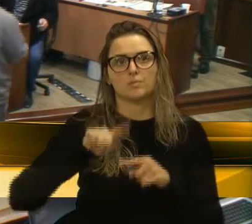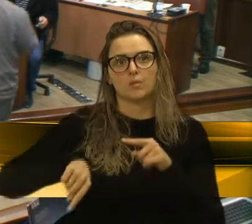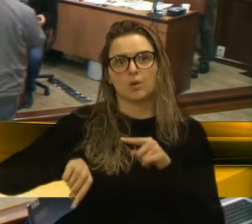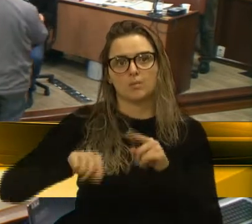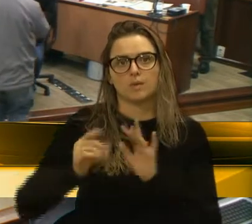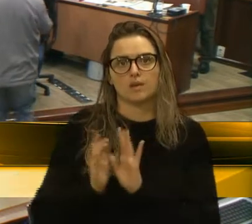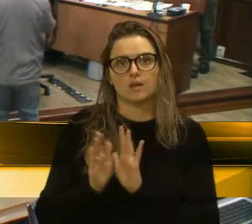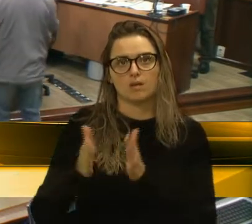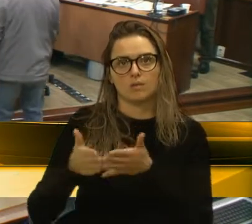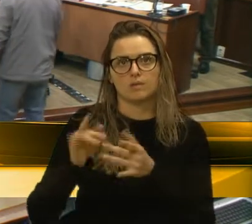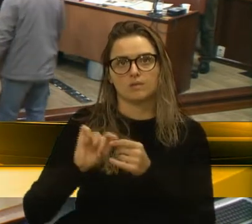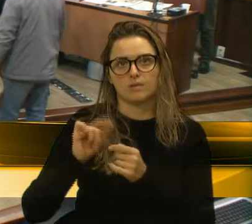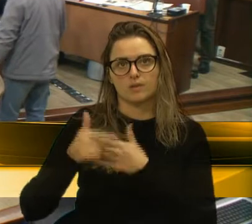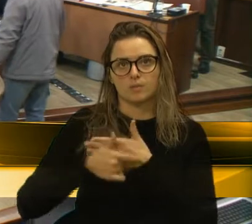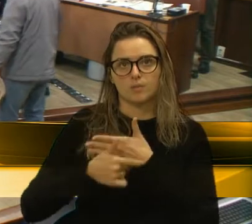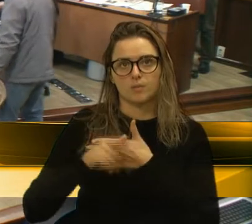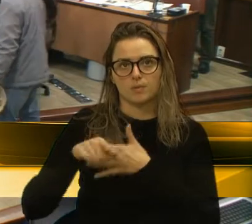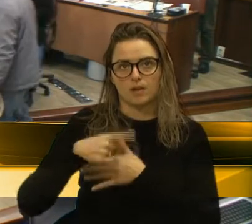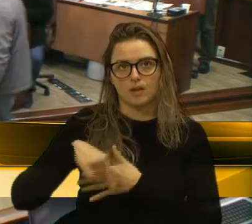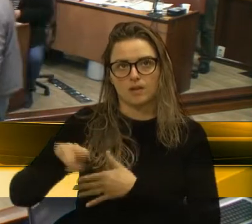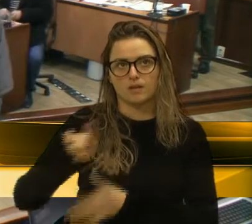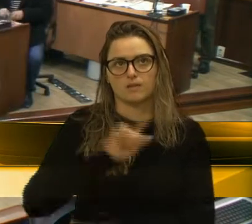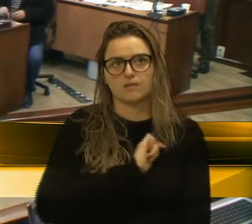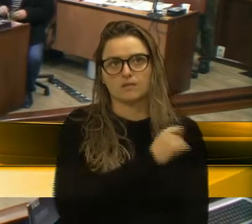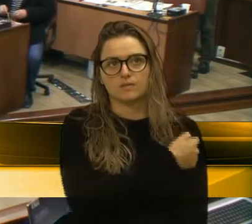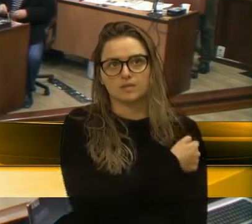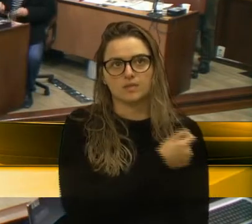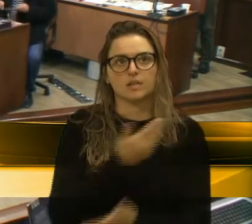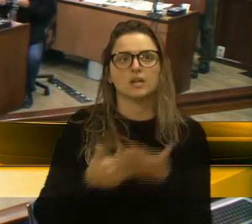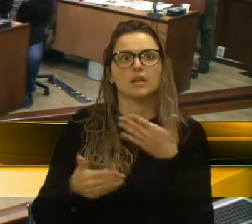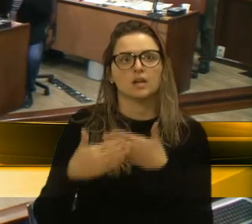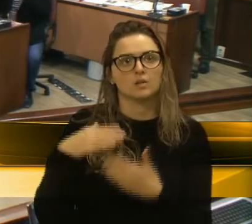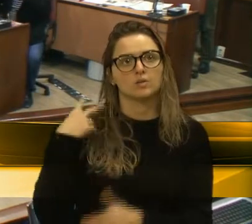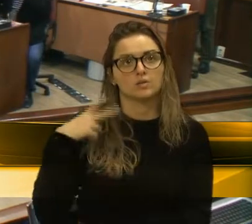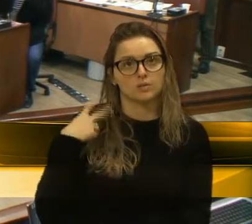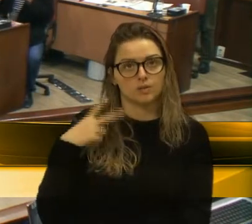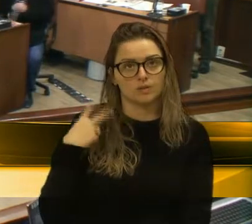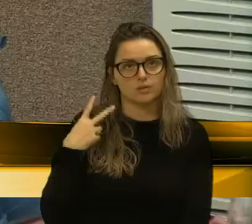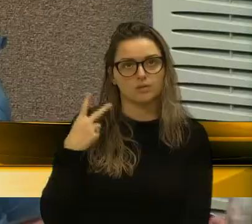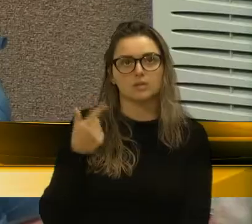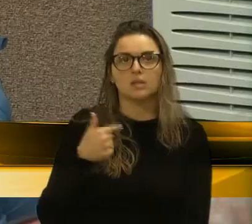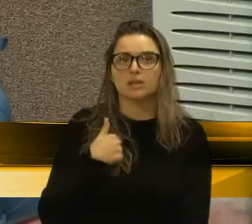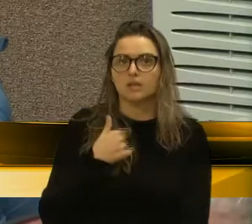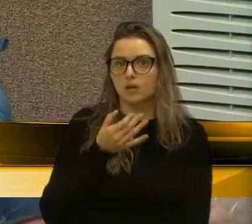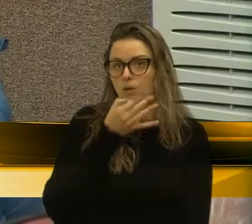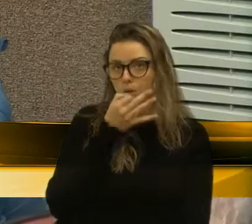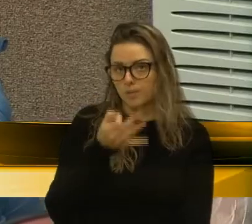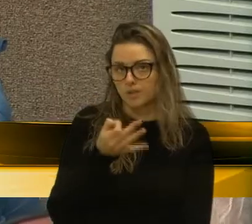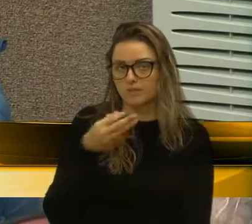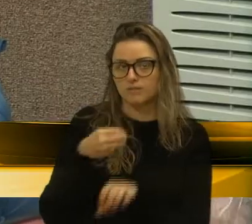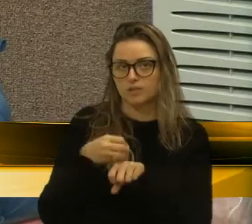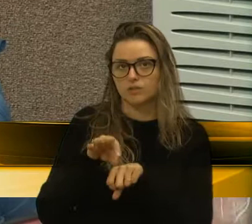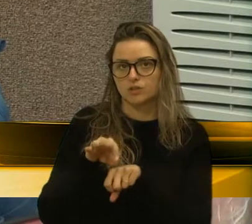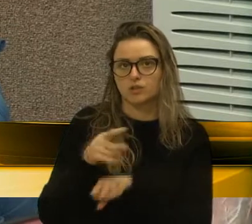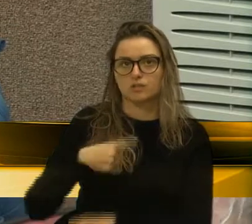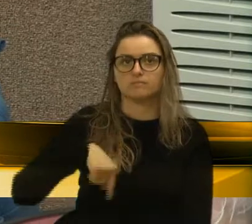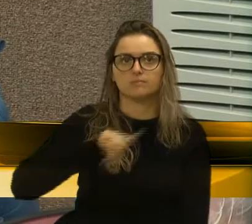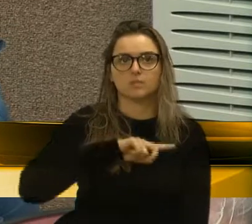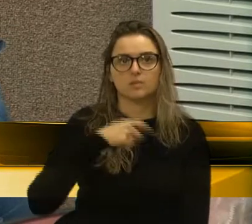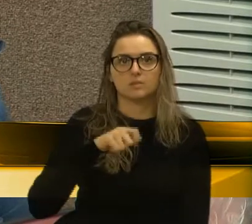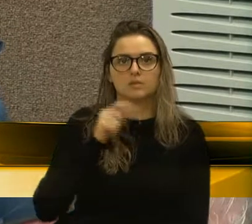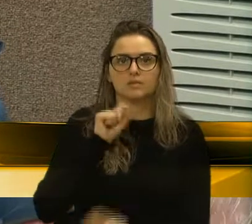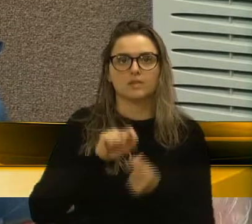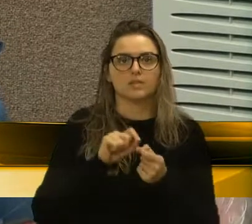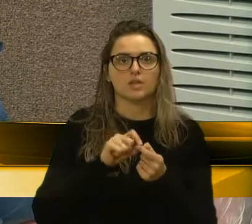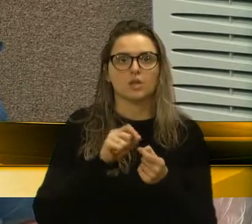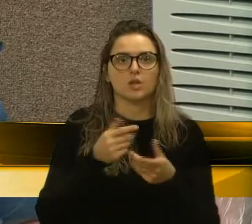que a comissão faça o seu papel, que é a fiscalização, a todos os vereadores, eu vou lhe dar uma sugestão. Eu acho que nós deveríamos protocolar